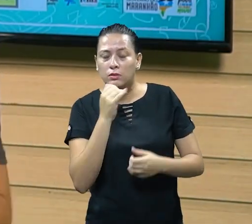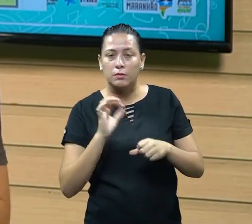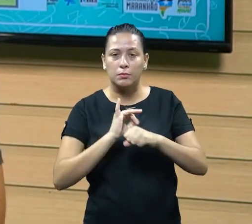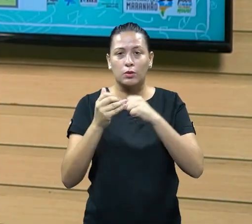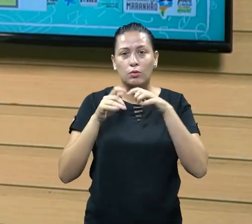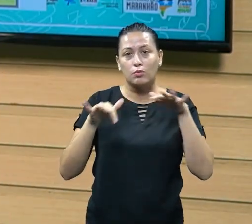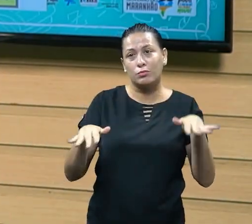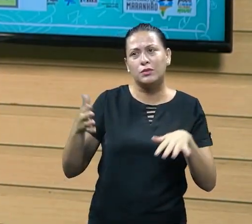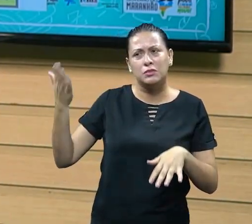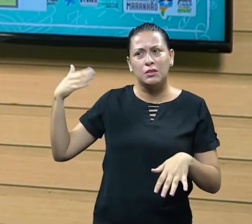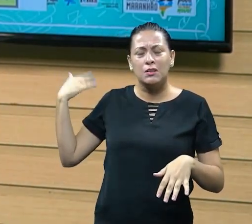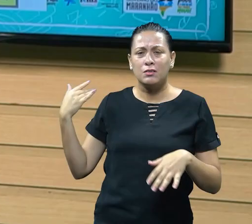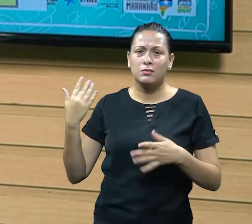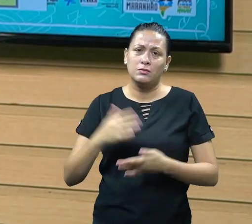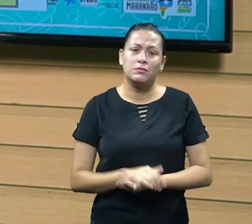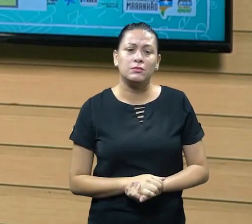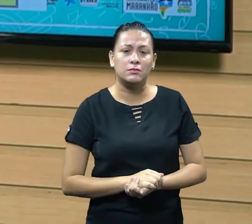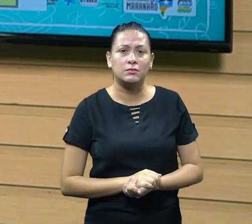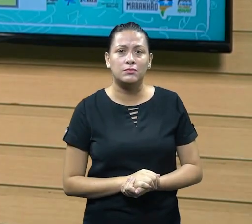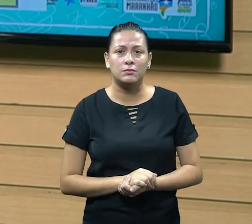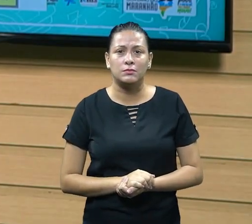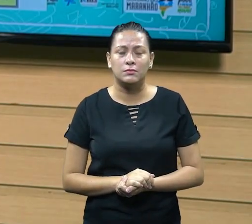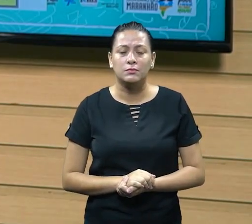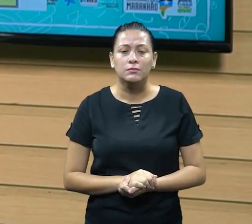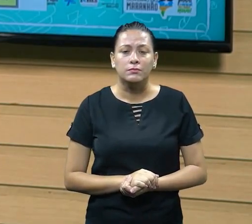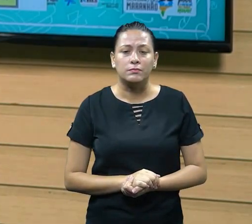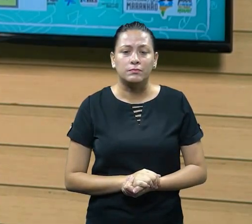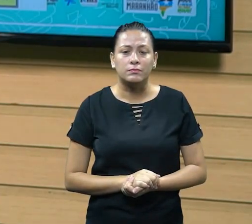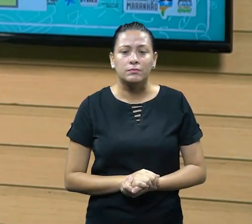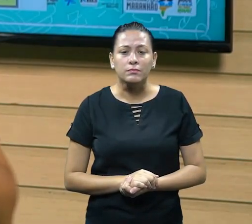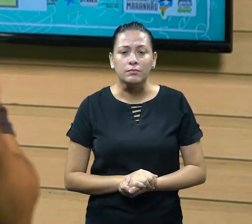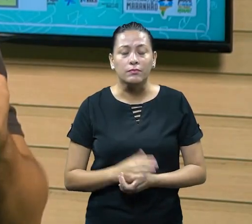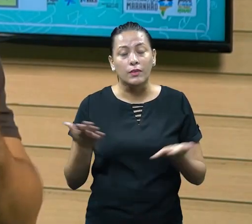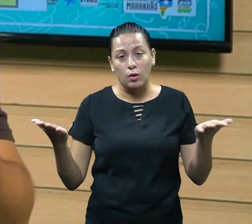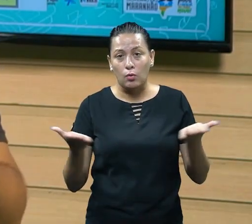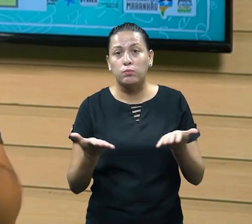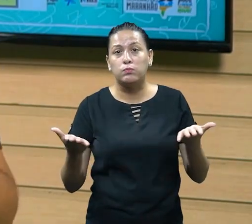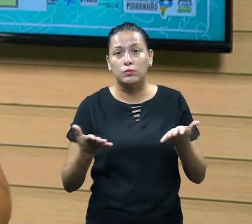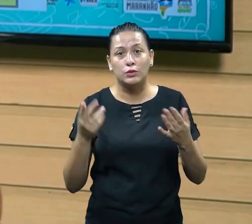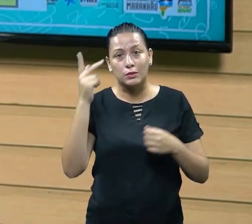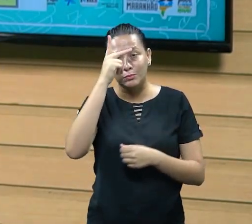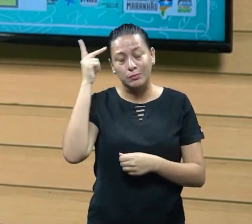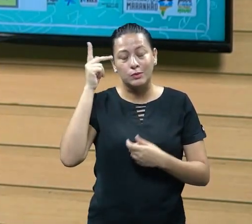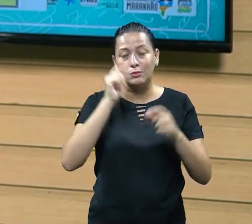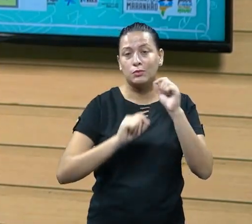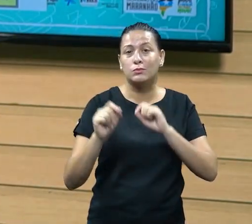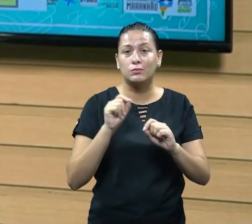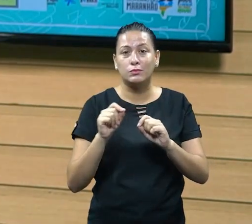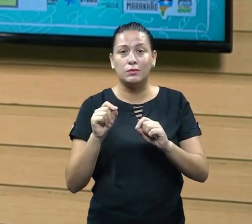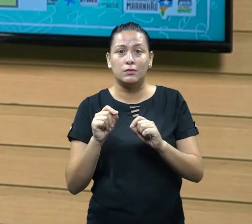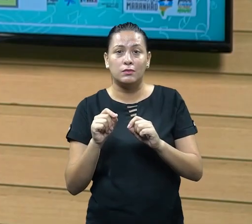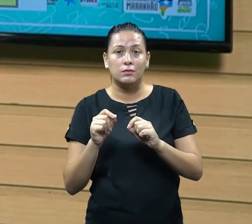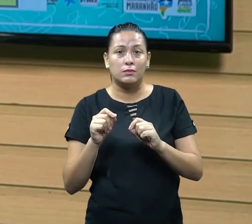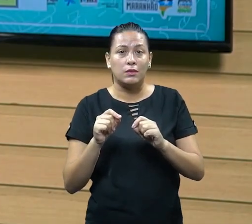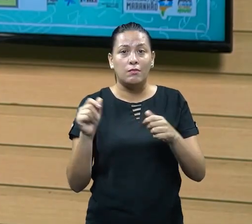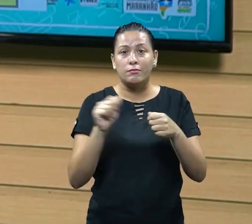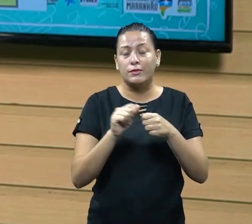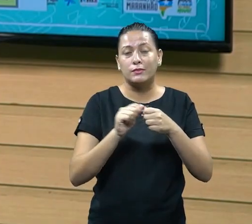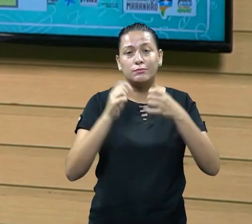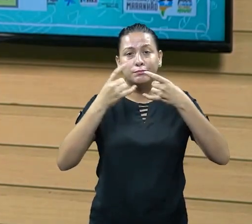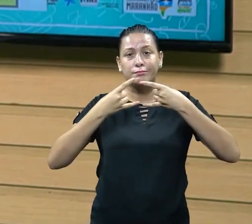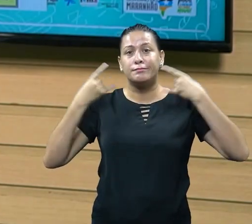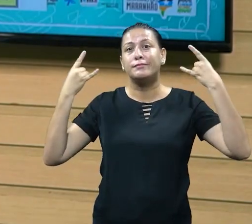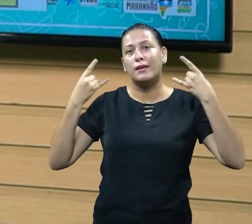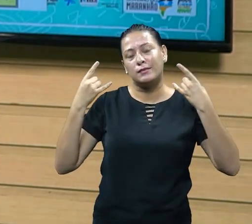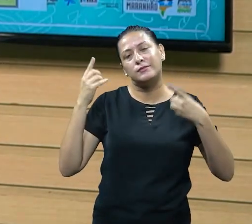das máscaras, né, ninguém fabricava antes, então se gerou uma oportunidade. Então, mais do que nunca, as empresas, os profissionais estão olhando o lado de